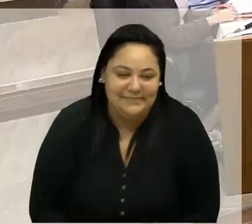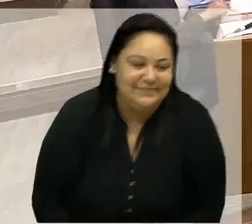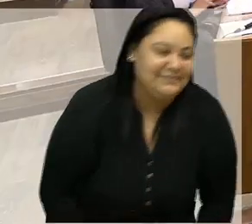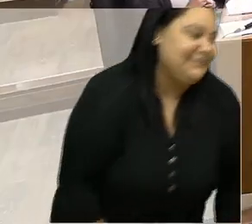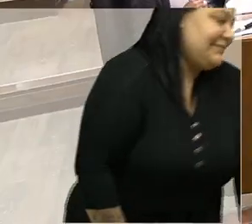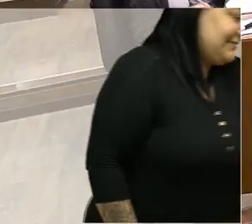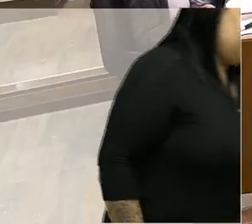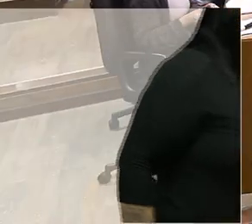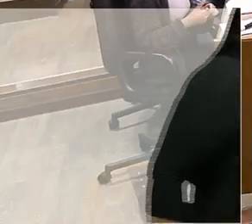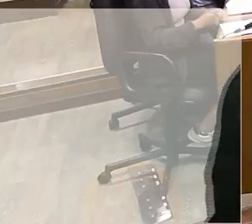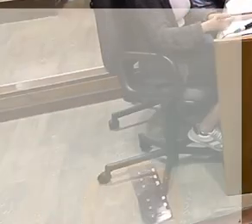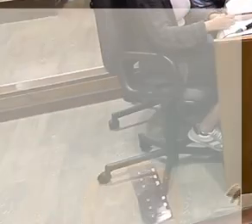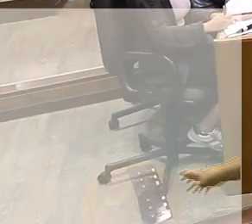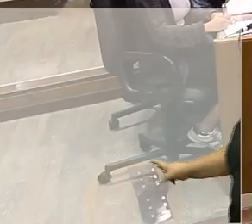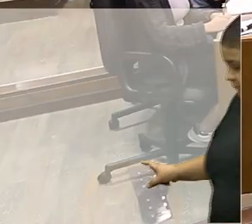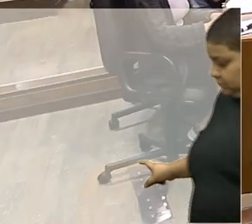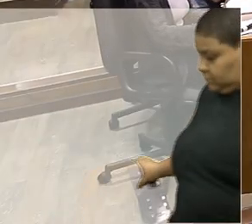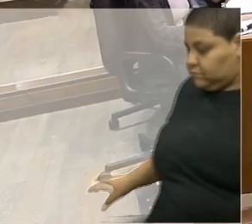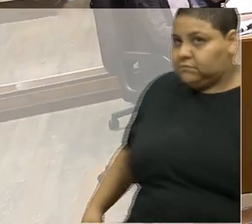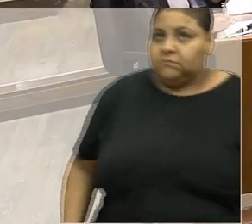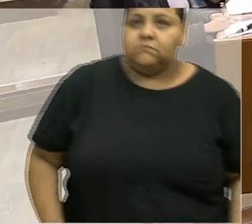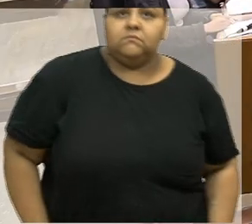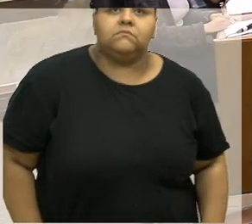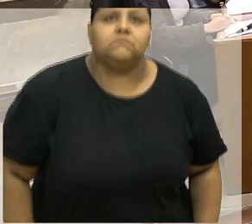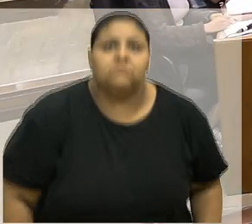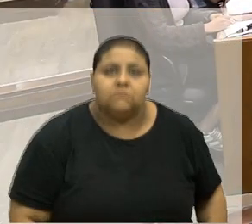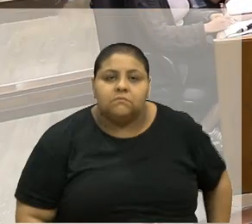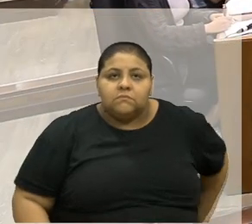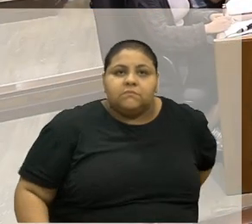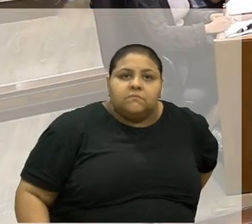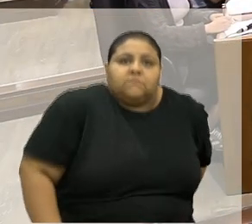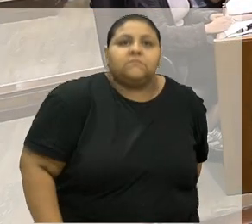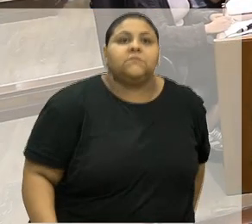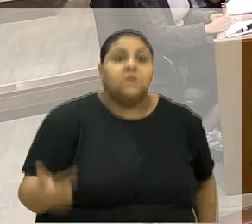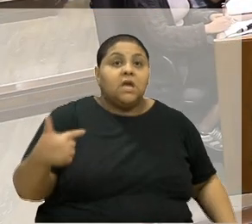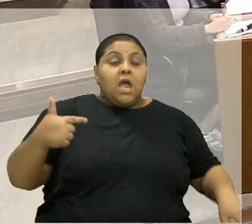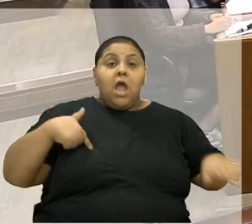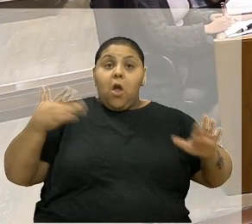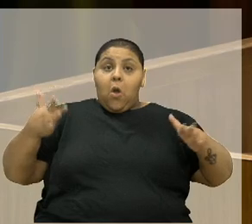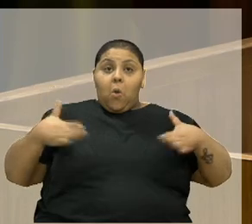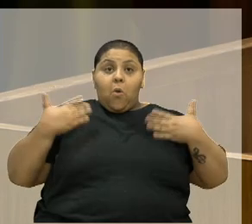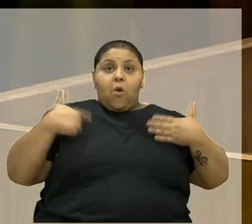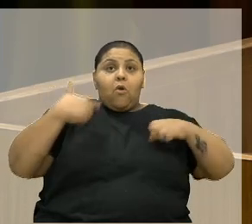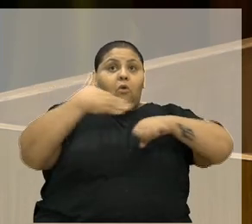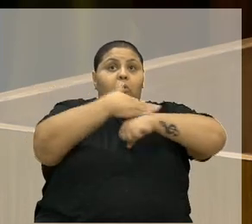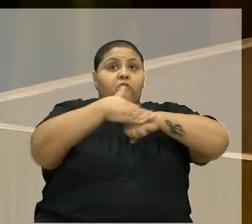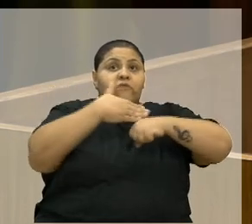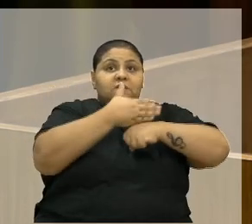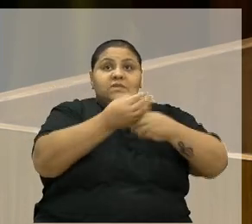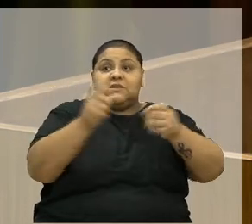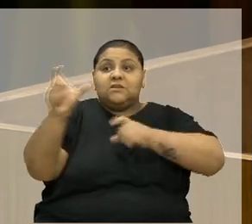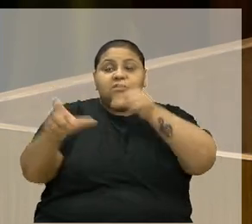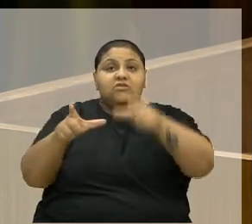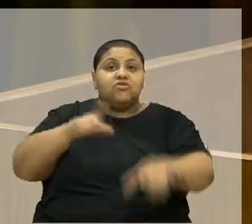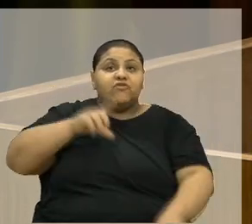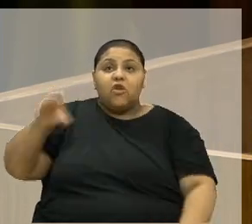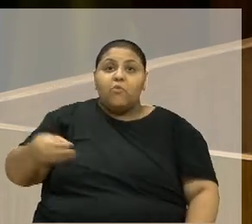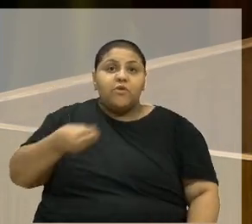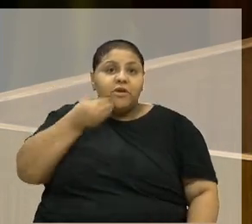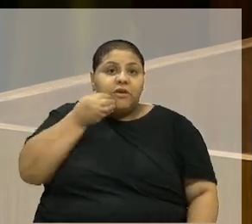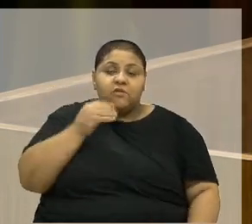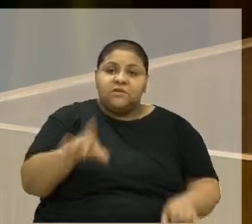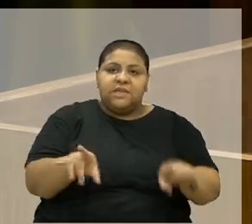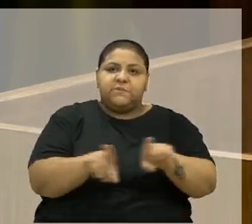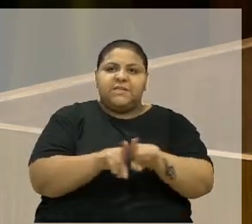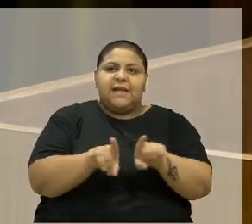Vereador não veja como algo negativo Eu até me surpreendi porque eu tenho conversado com muitas pessoas que não tiveram a oportunidade né